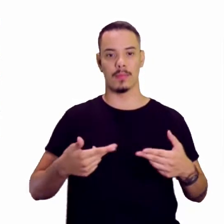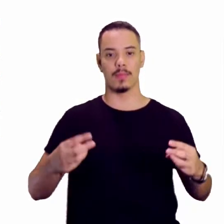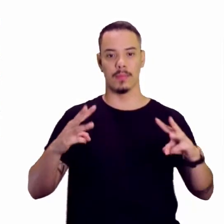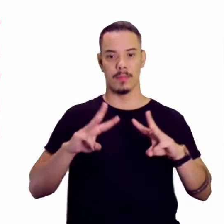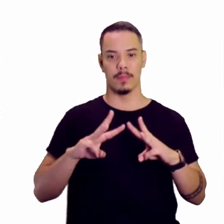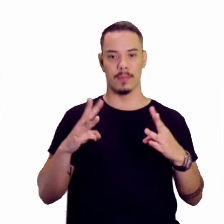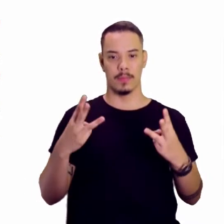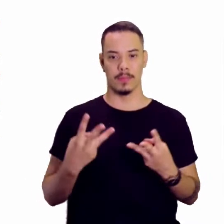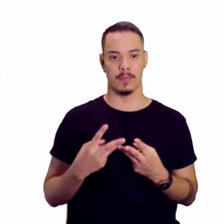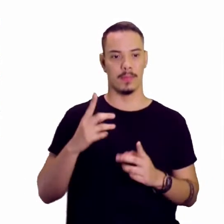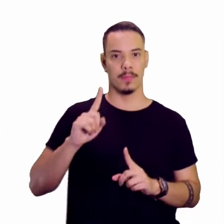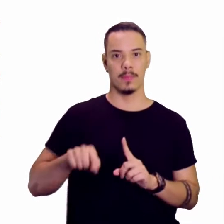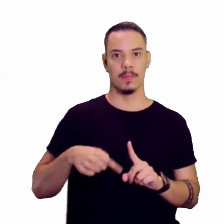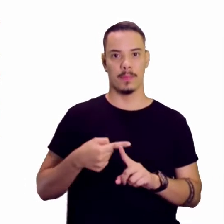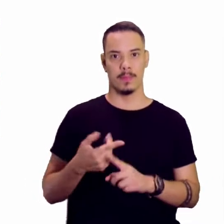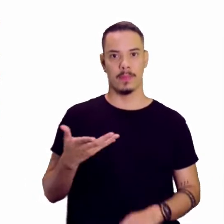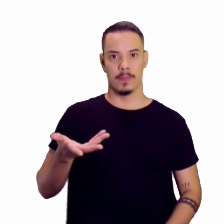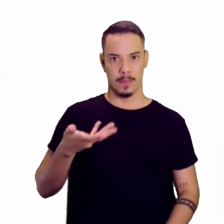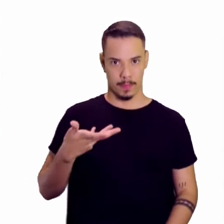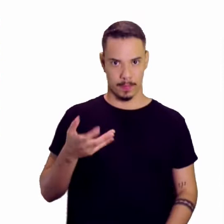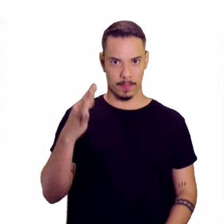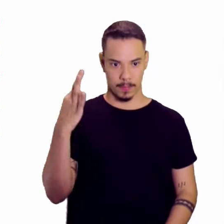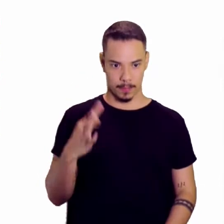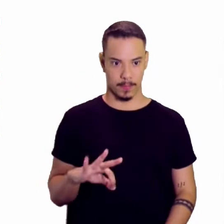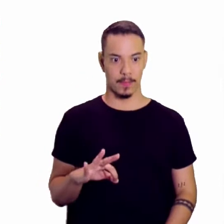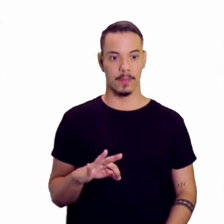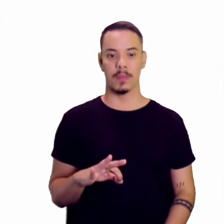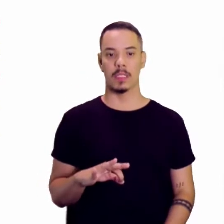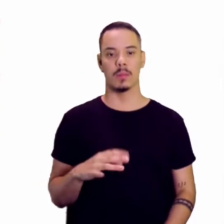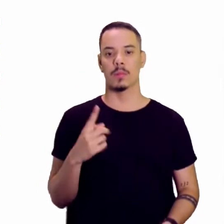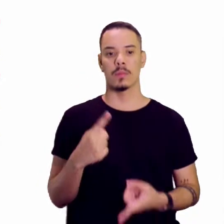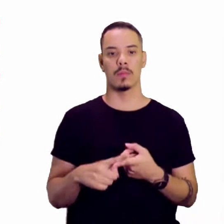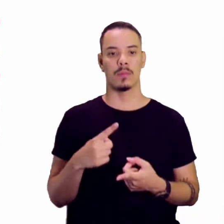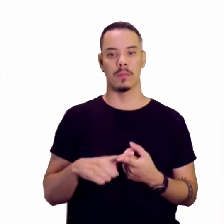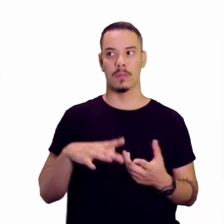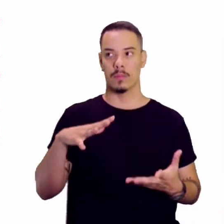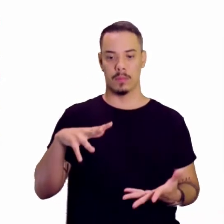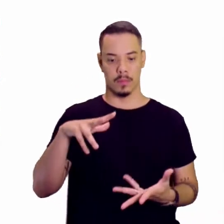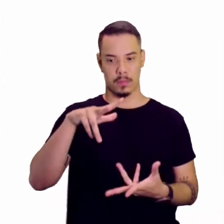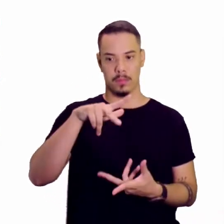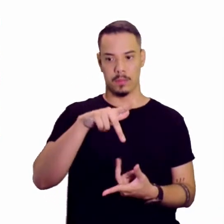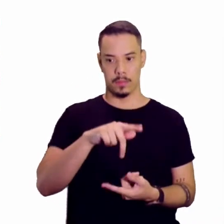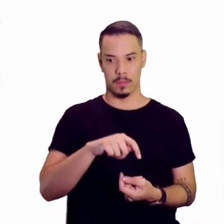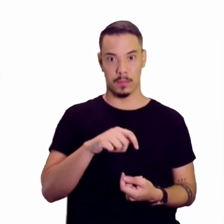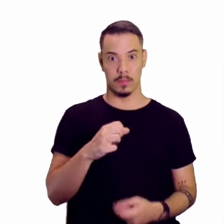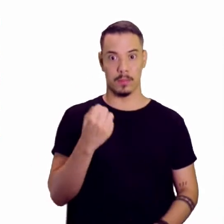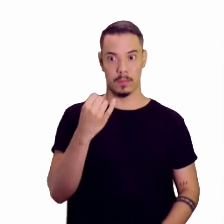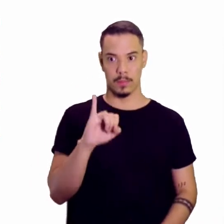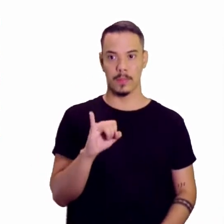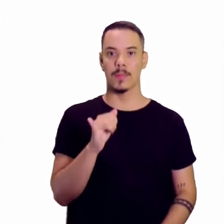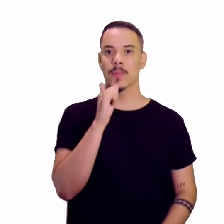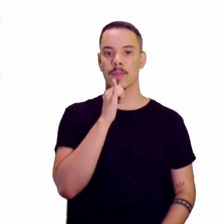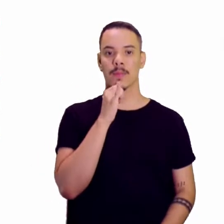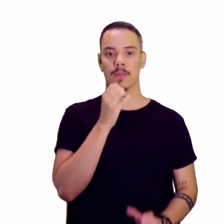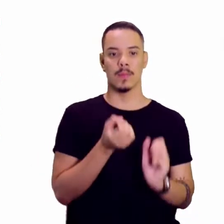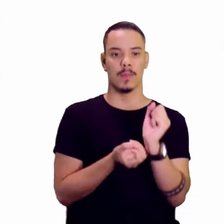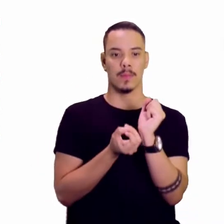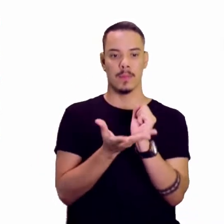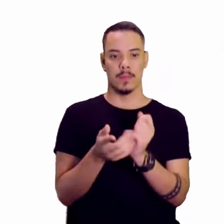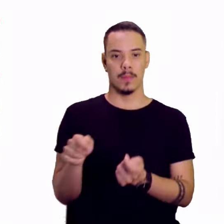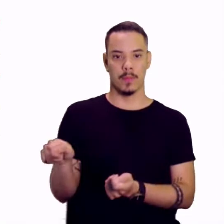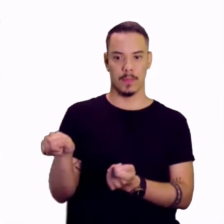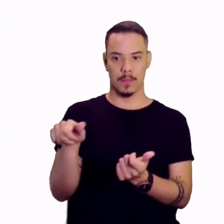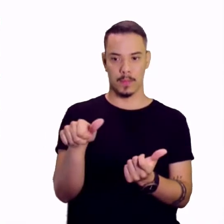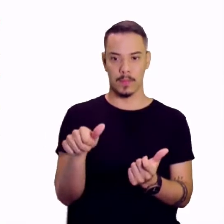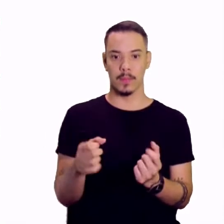corpo pela aceleração da gravidade. Ou seja, olha só... Do planeta, né? Se mudou de planeta... Isso, só dando um spoilerzinho da fórmula aqui, pessoal,